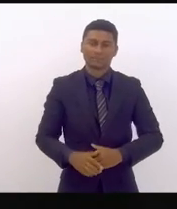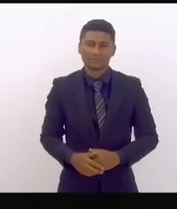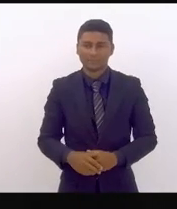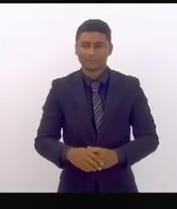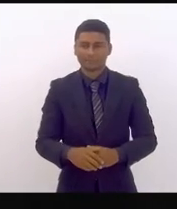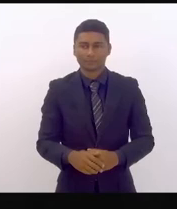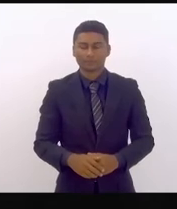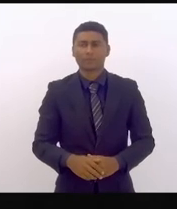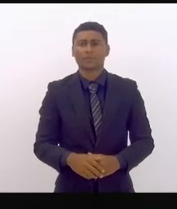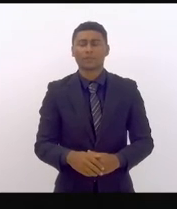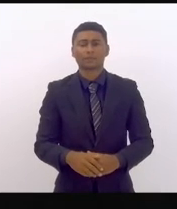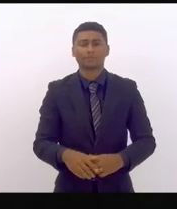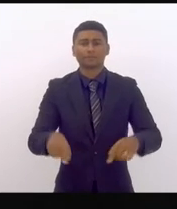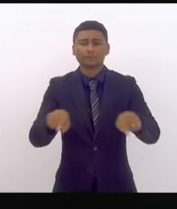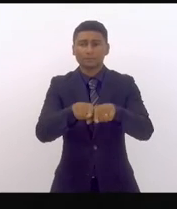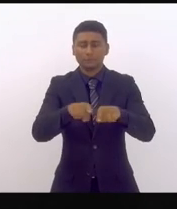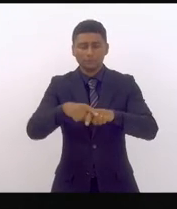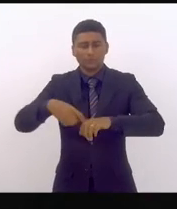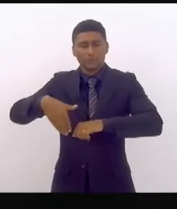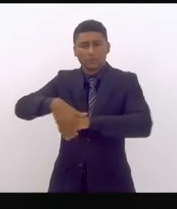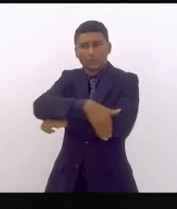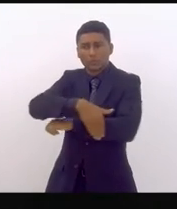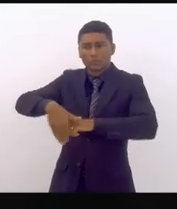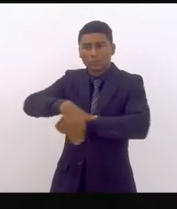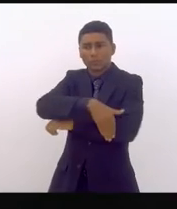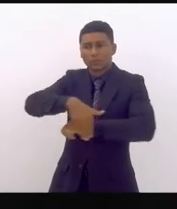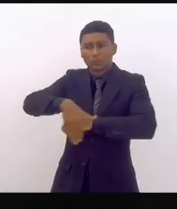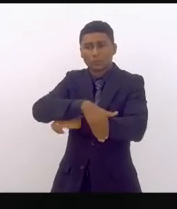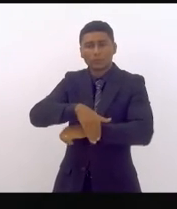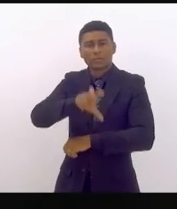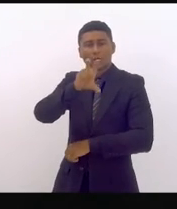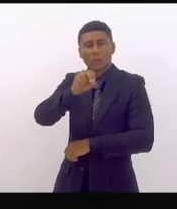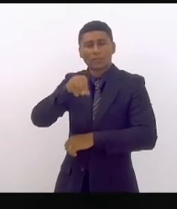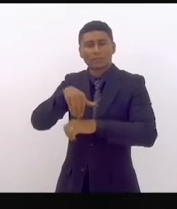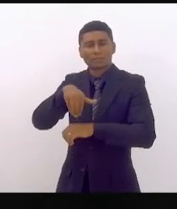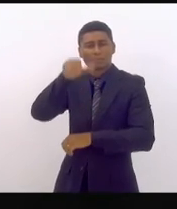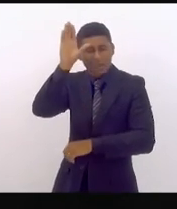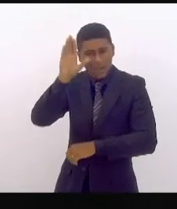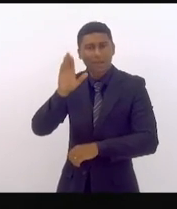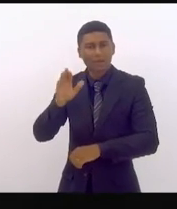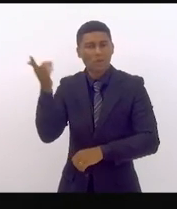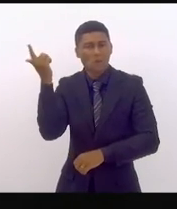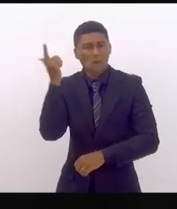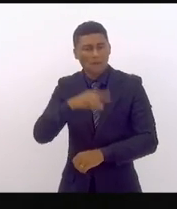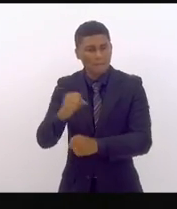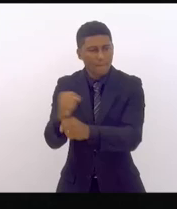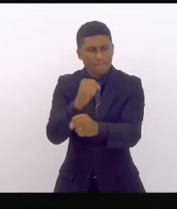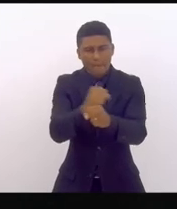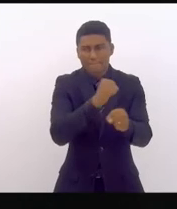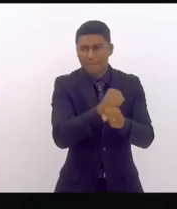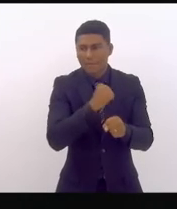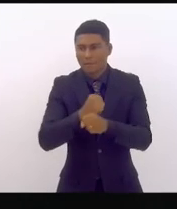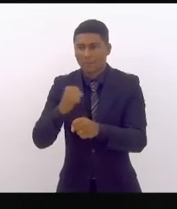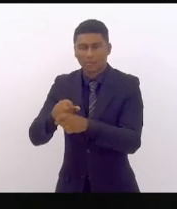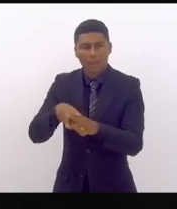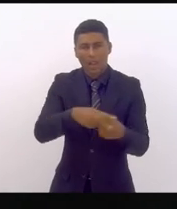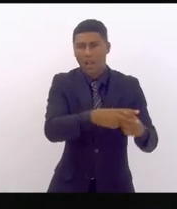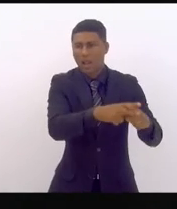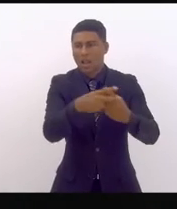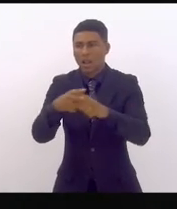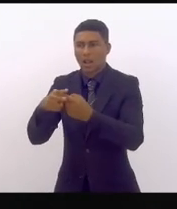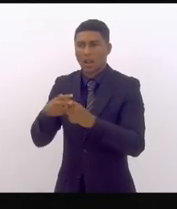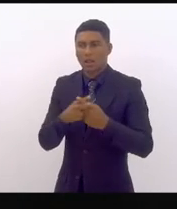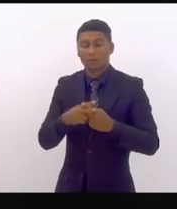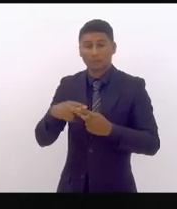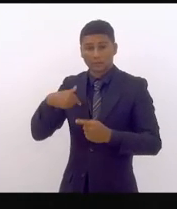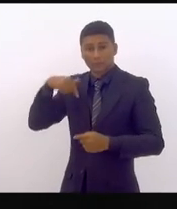entregamos mais de 50 ruas em diversos bairros através de pedido de indicação Legislativa aqui